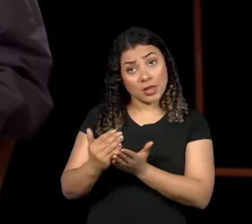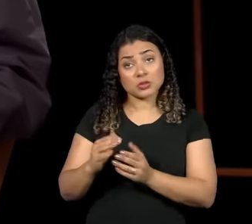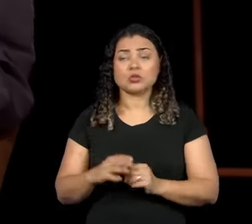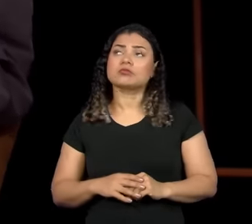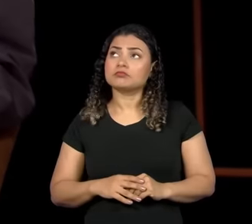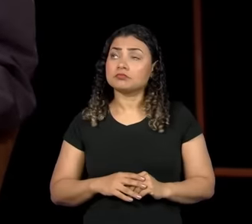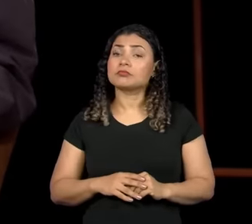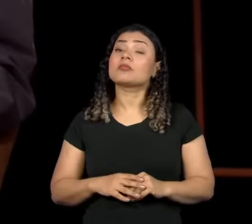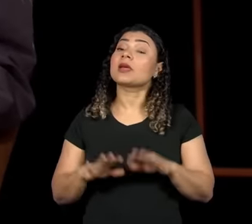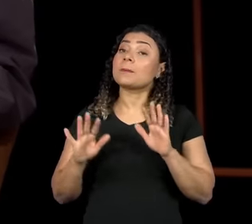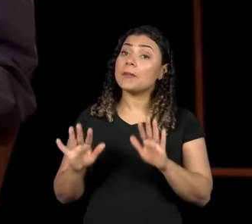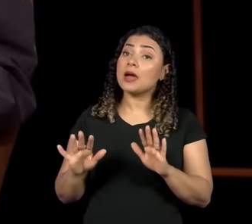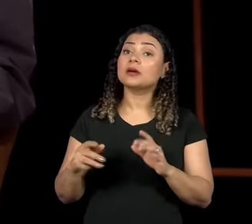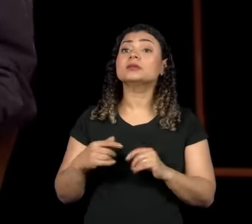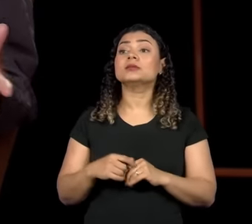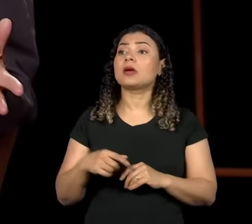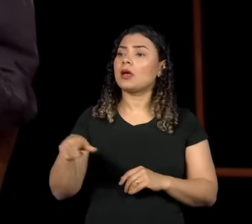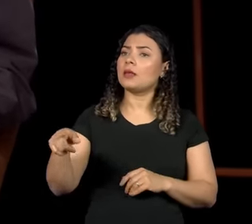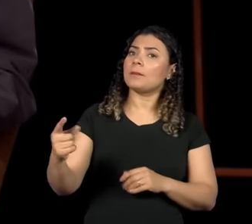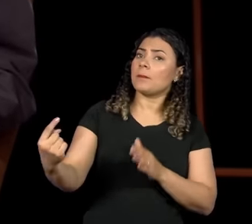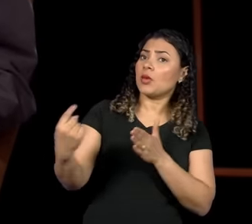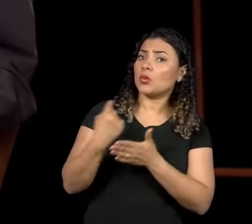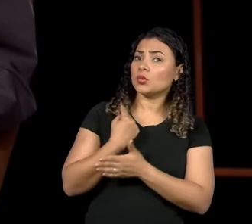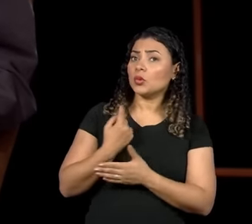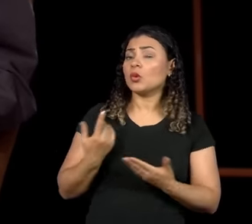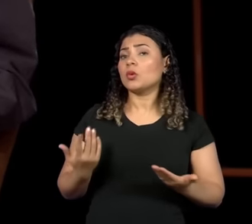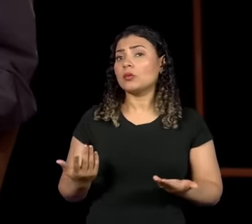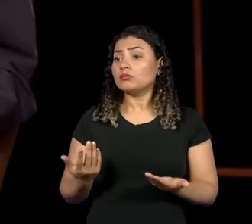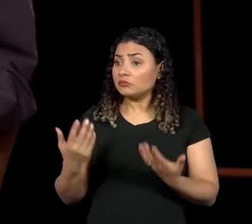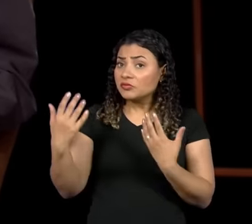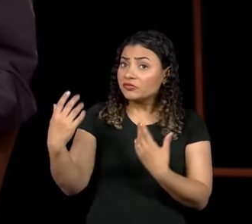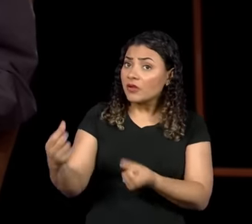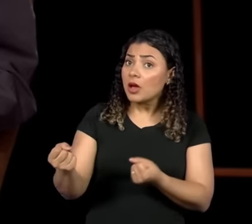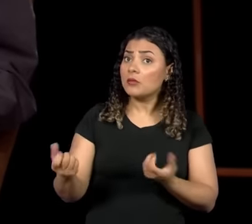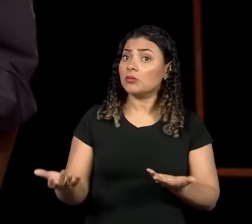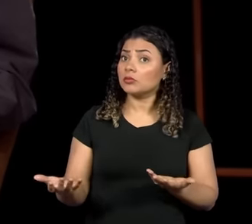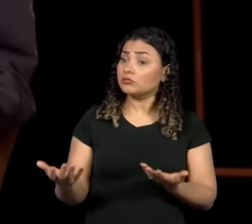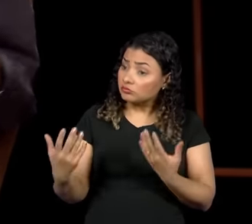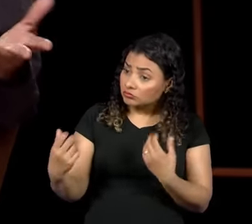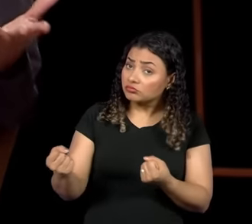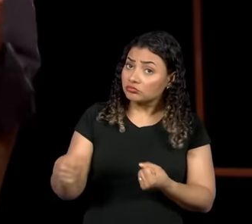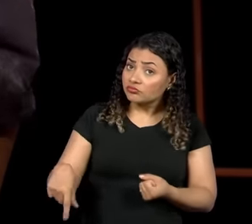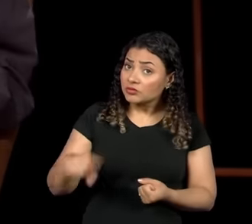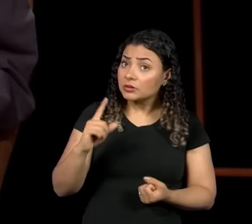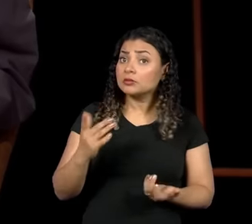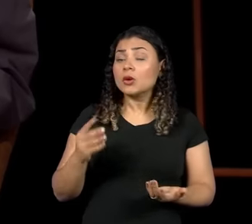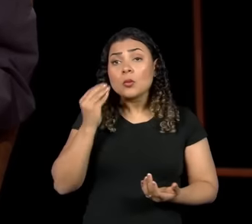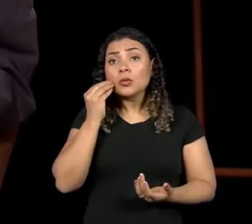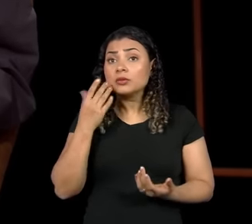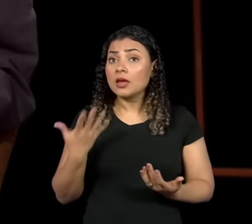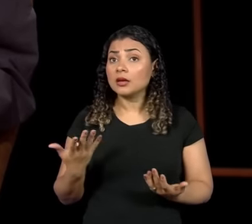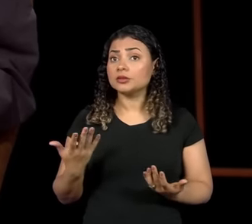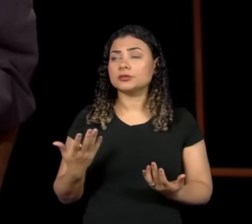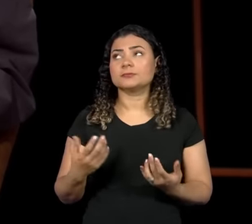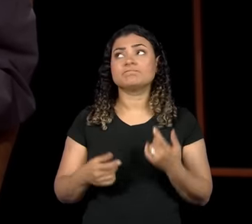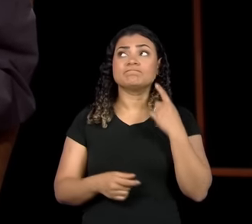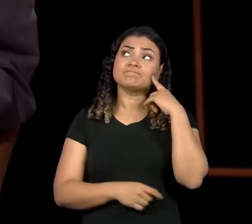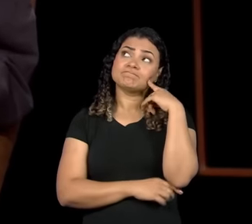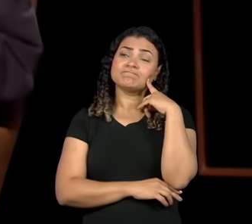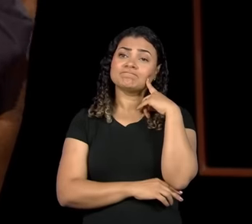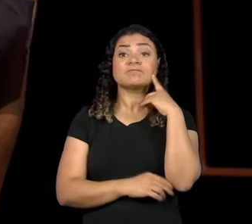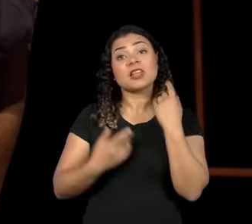fazendo. Ele falou para mim, vamos lá, quem sabe surge uma oportunidade. Aí eu escrevi